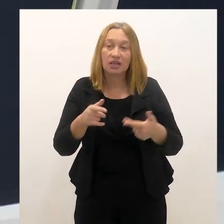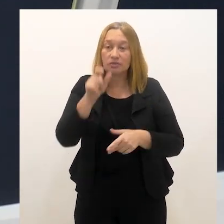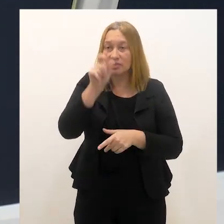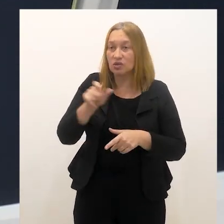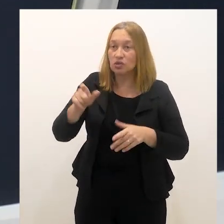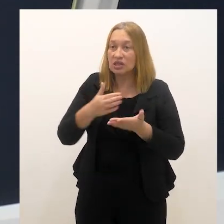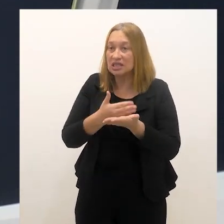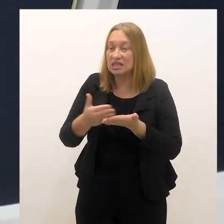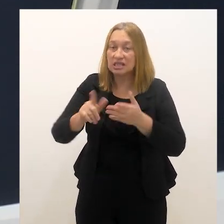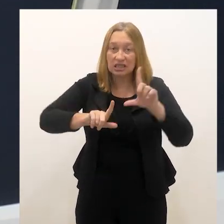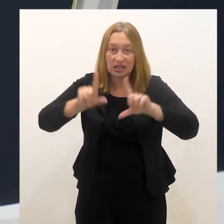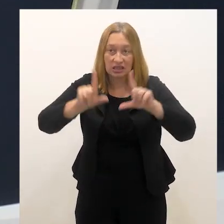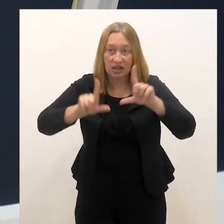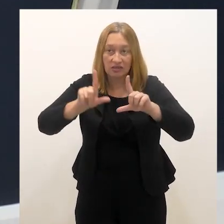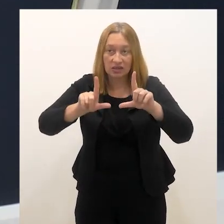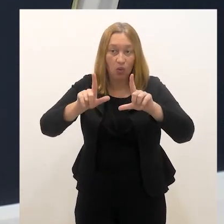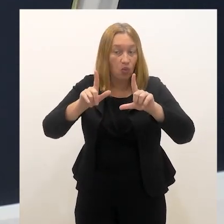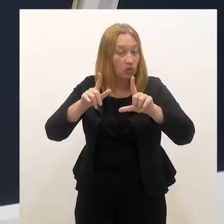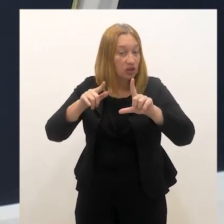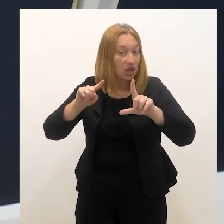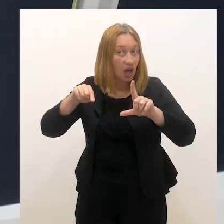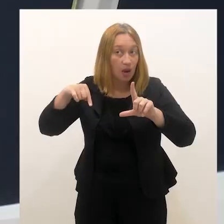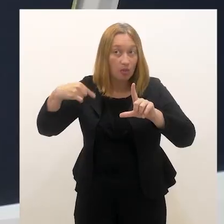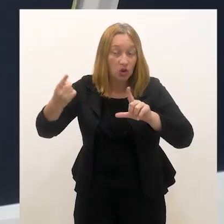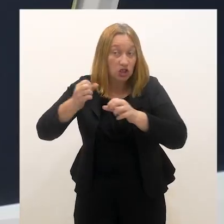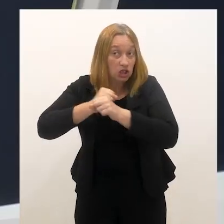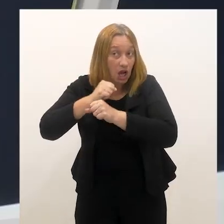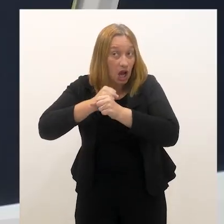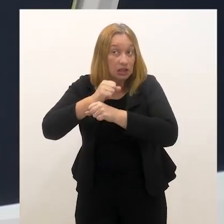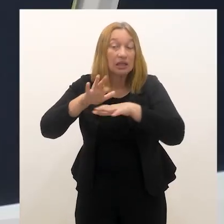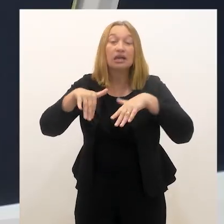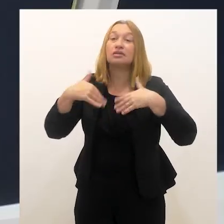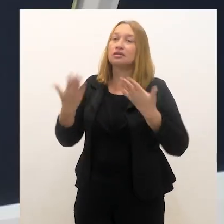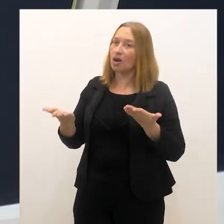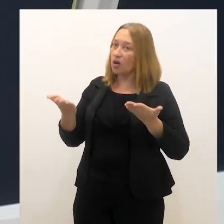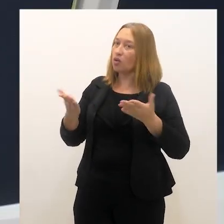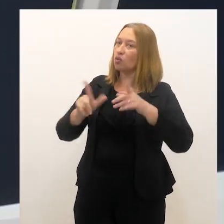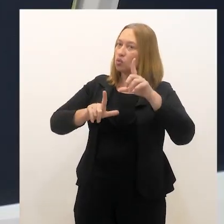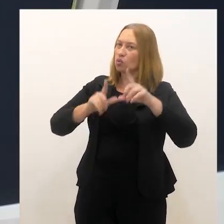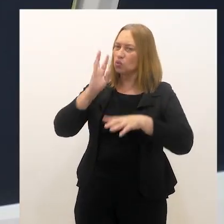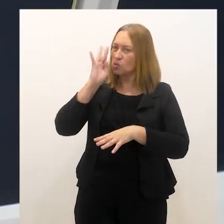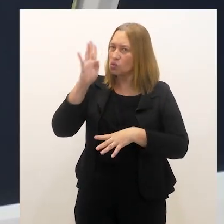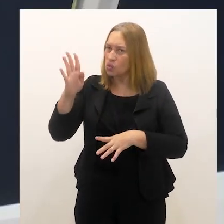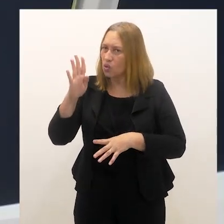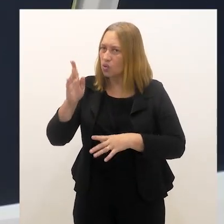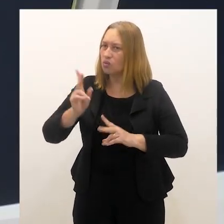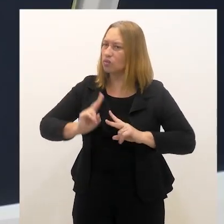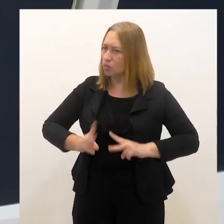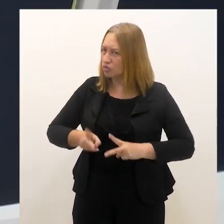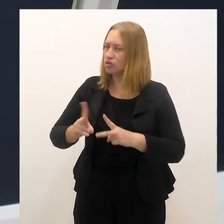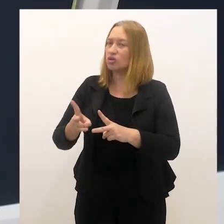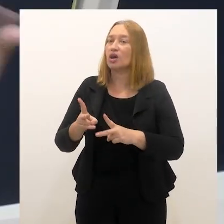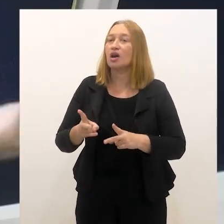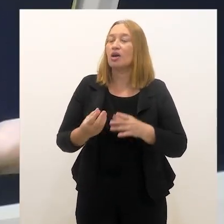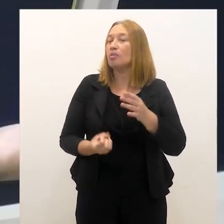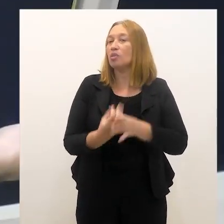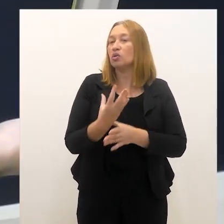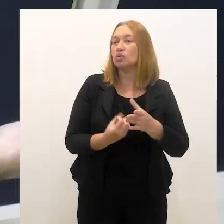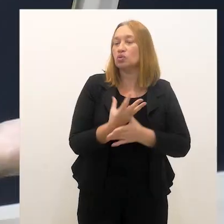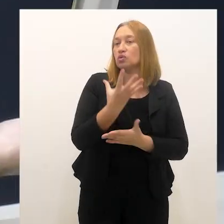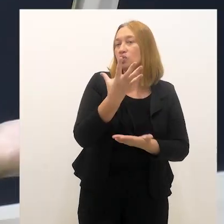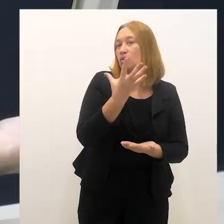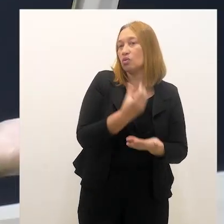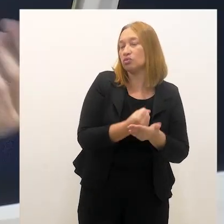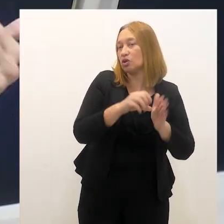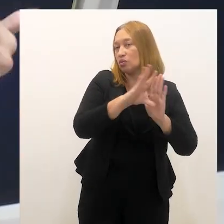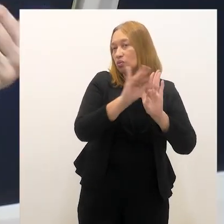na televisão lá na frente, sabe? Então, esse sonho eu não vou deixar morrer nunca. E aí é por isso que eu produzo conteúdo